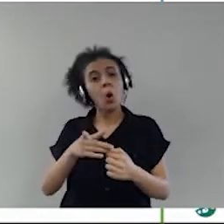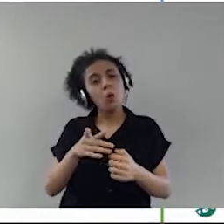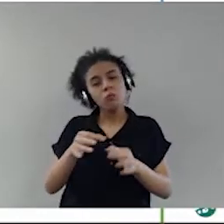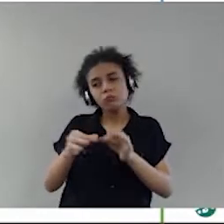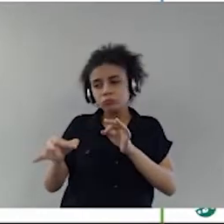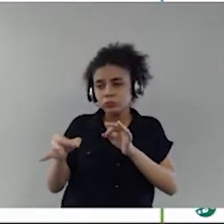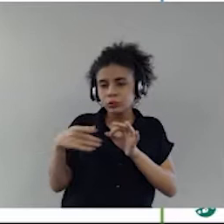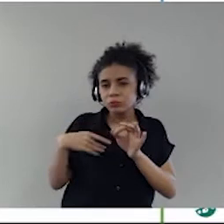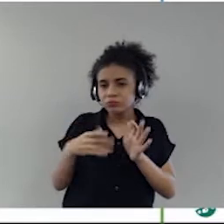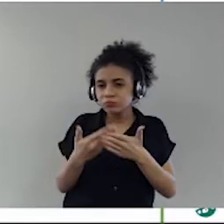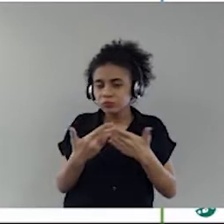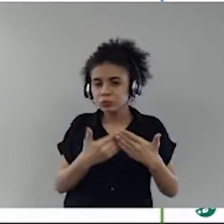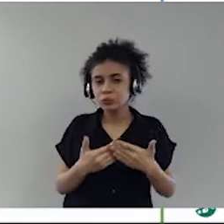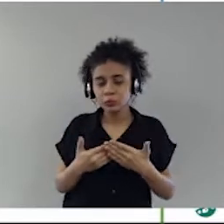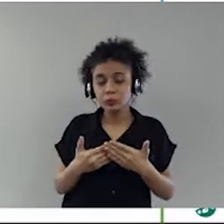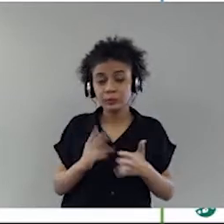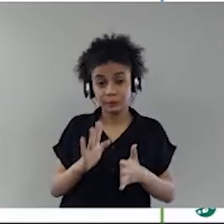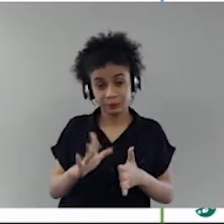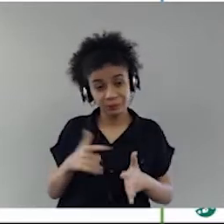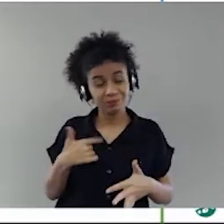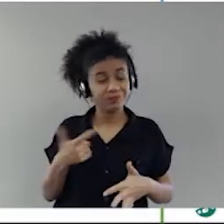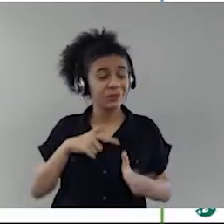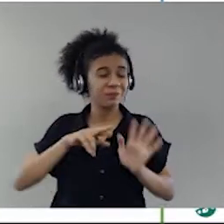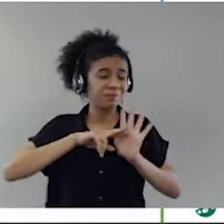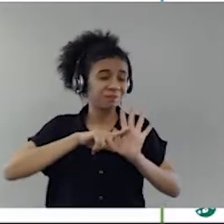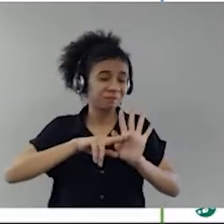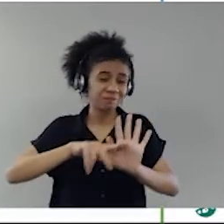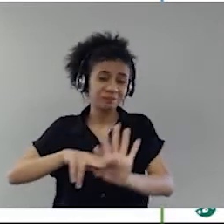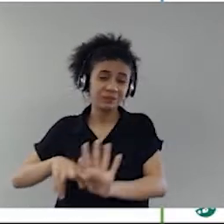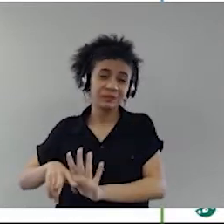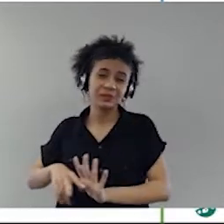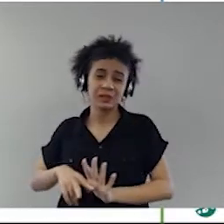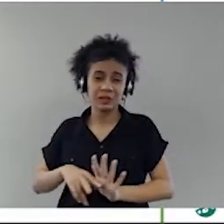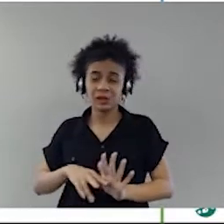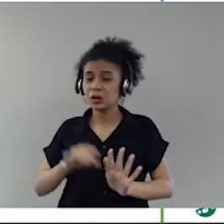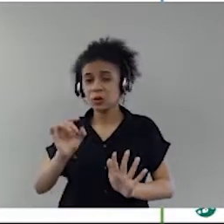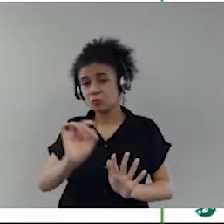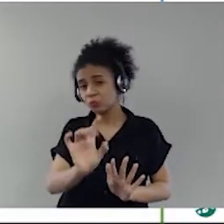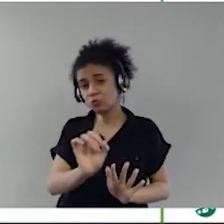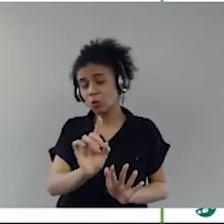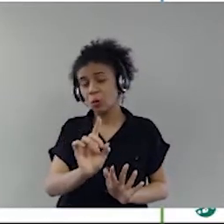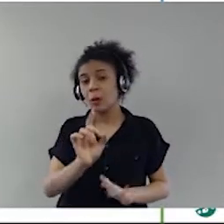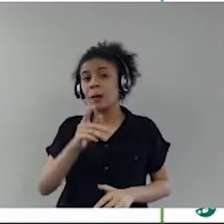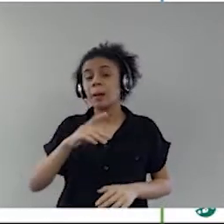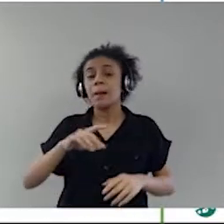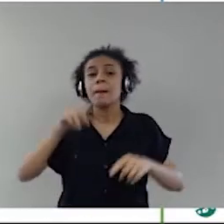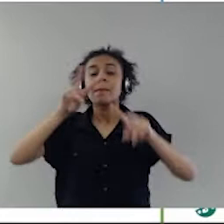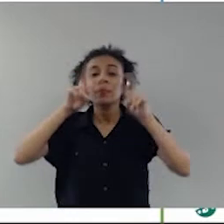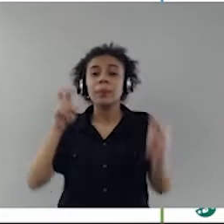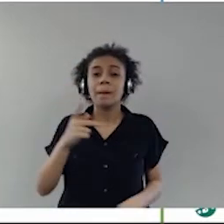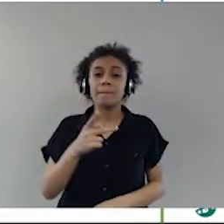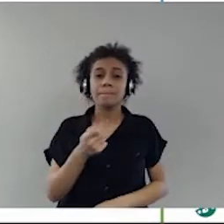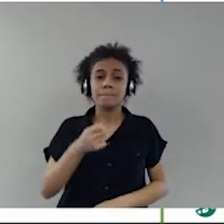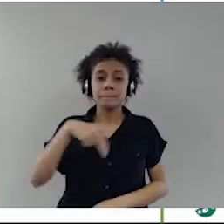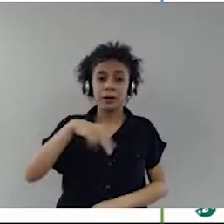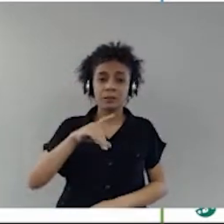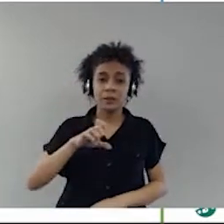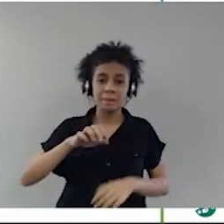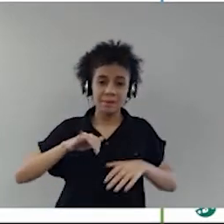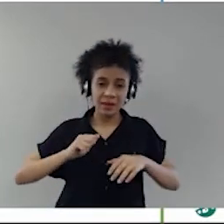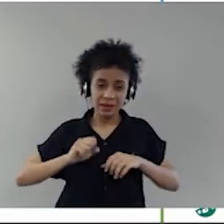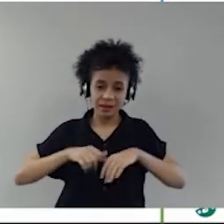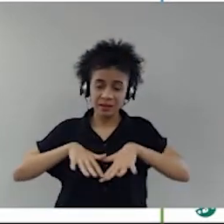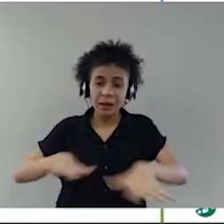nós tivemos uma diversidade muito grande, não são só pandemias, mas também